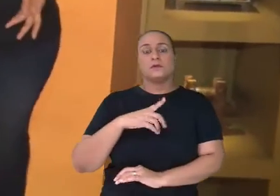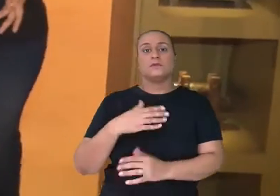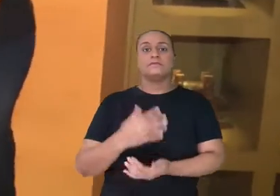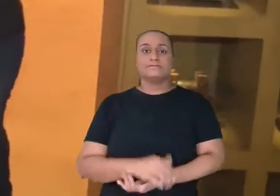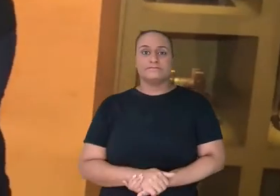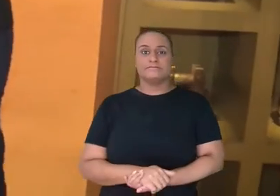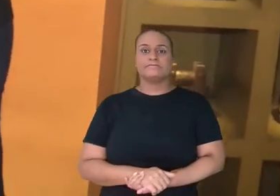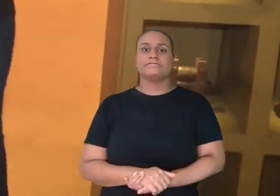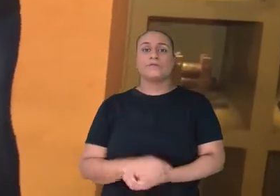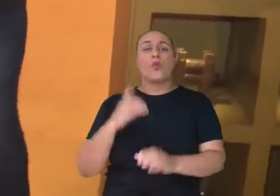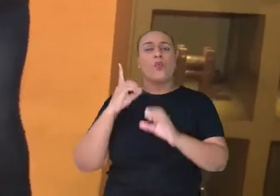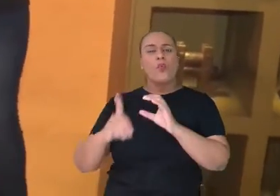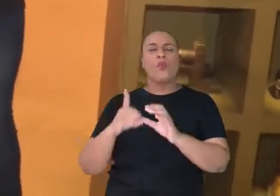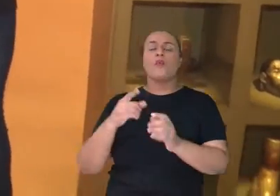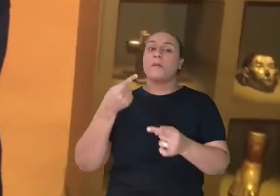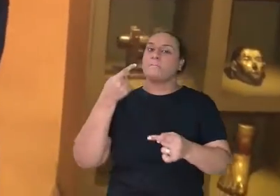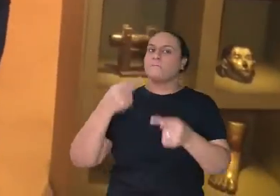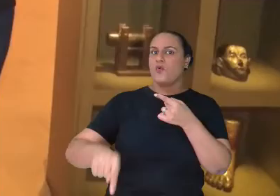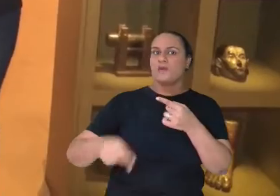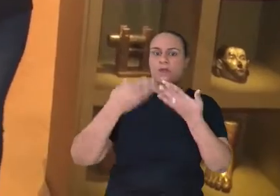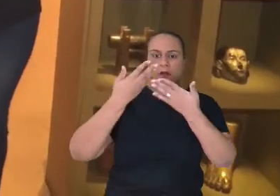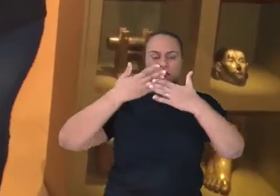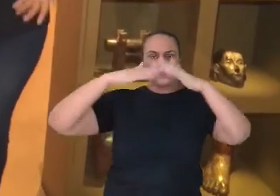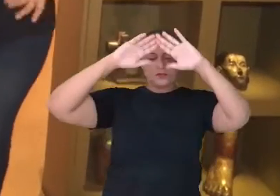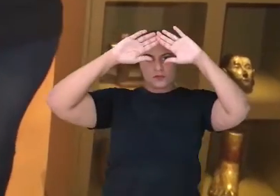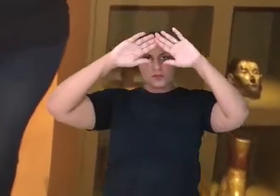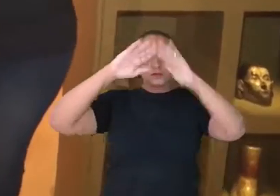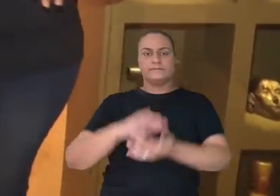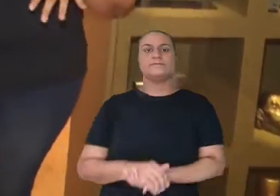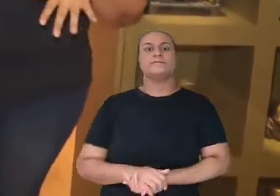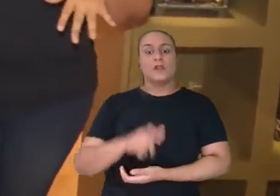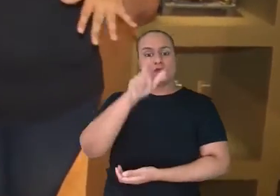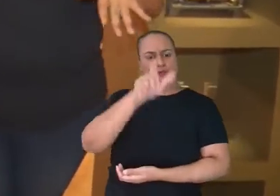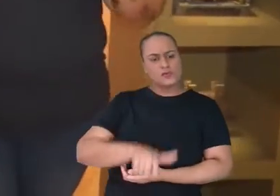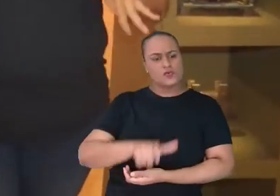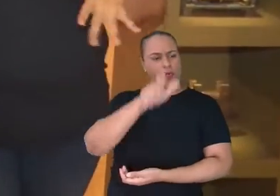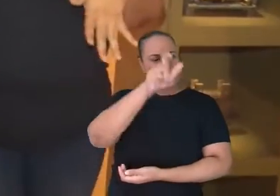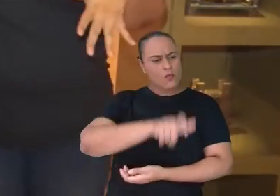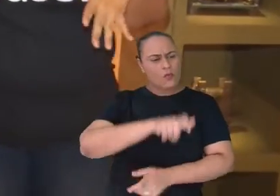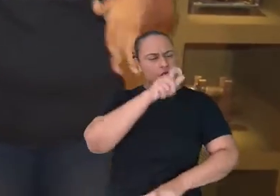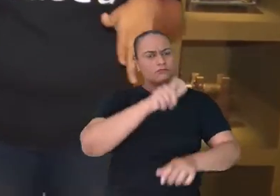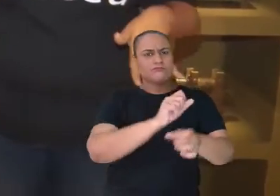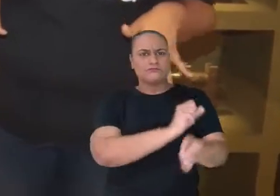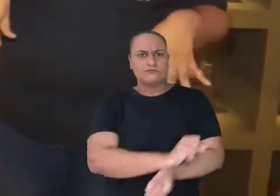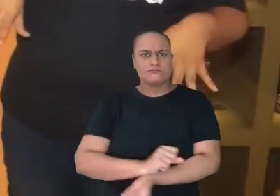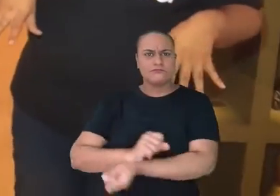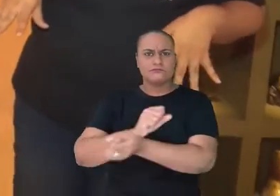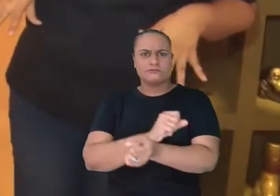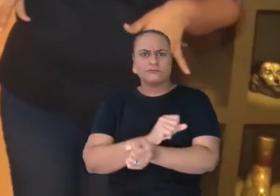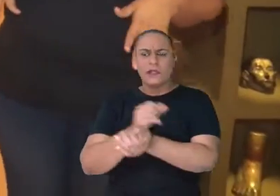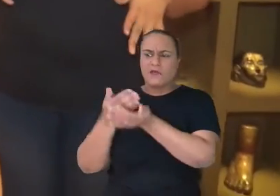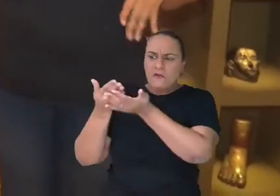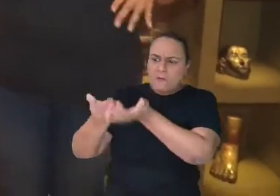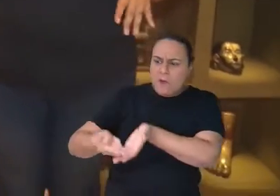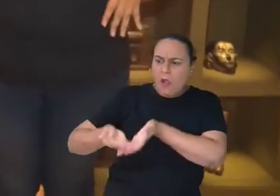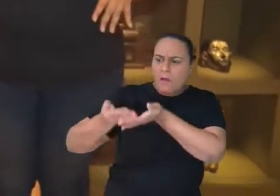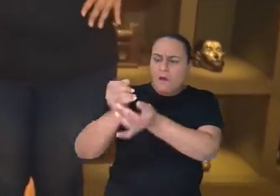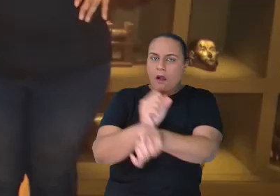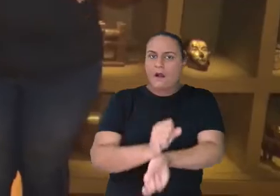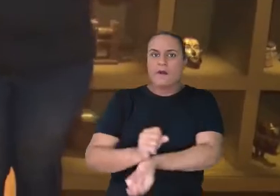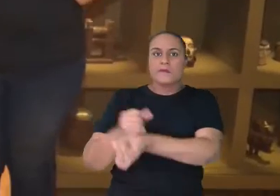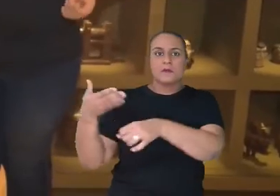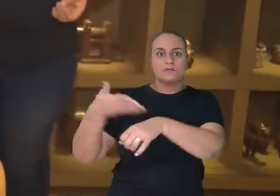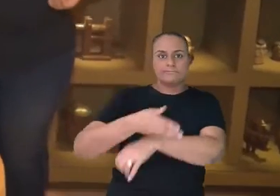era proibido. Quando as pessoas escravizadas elas eram trazidas na condição de escravizadas para o